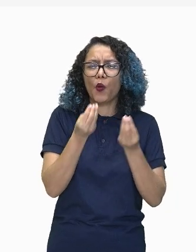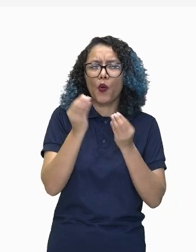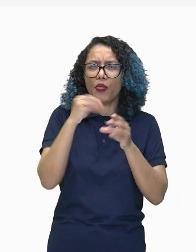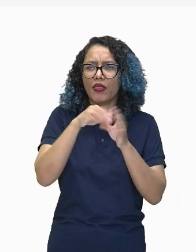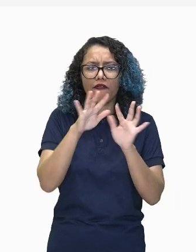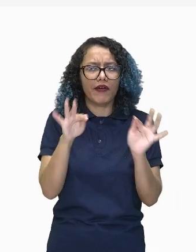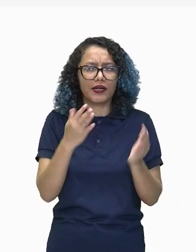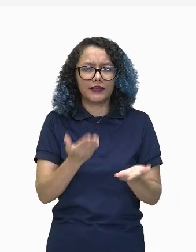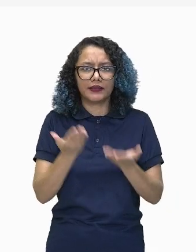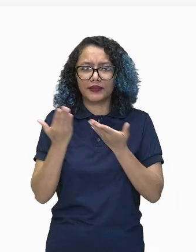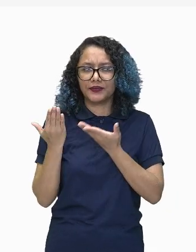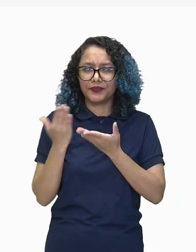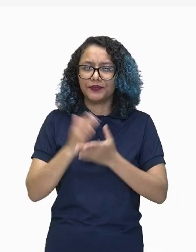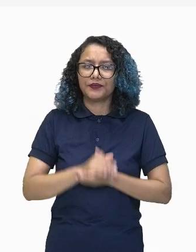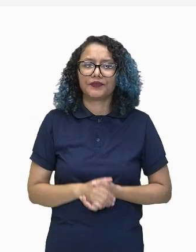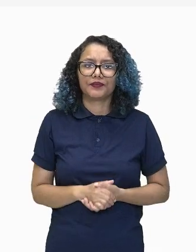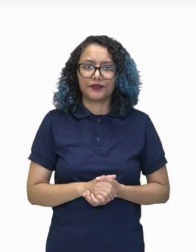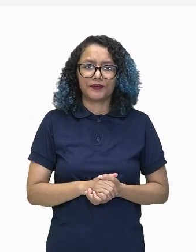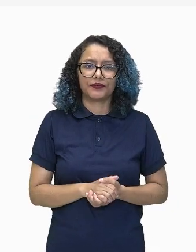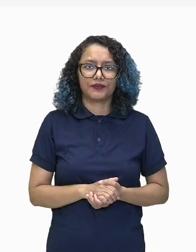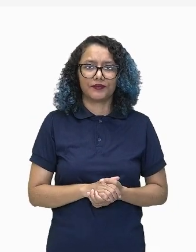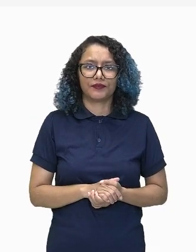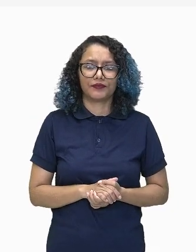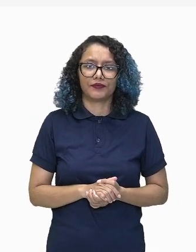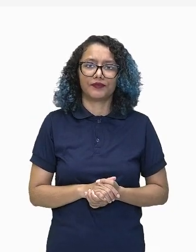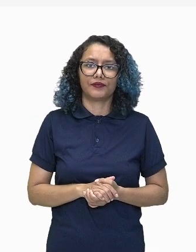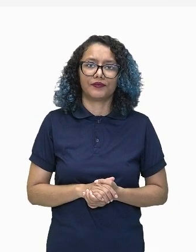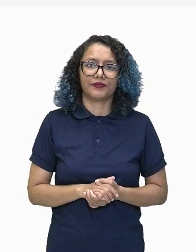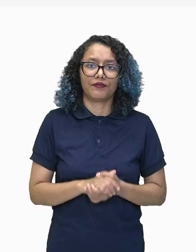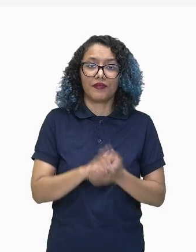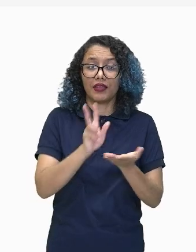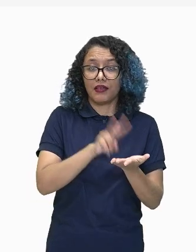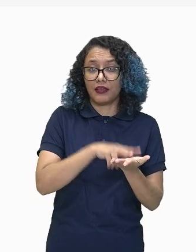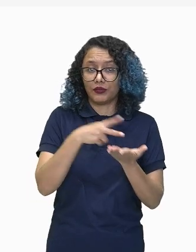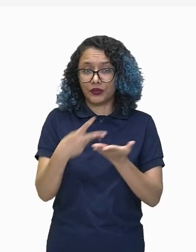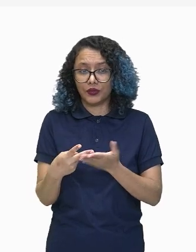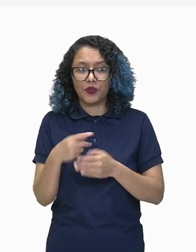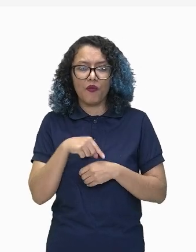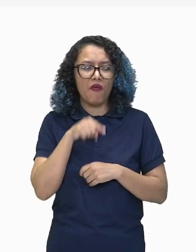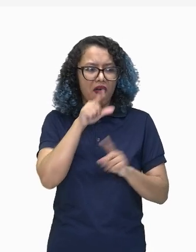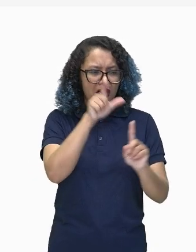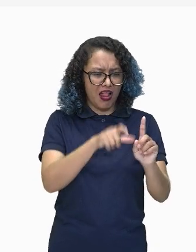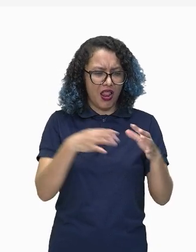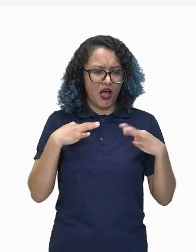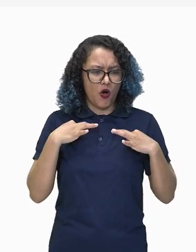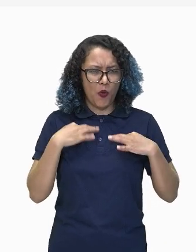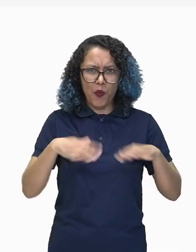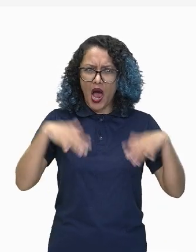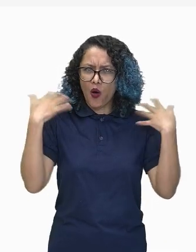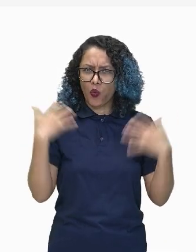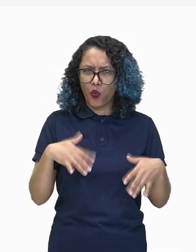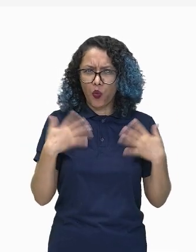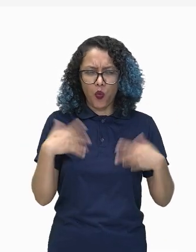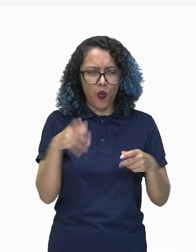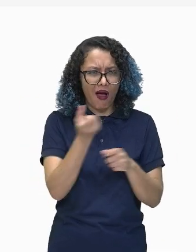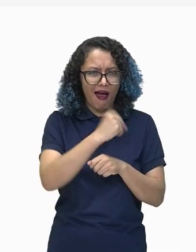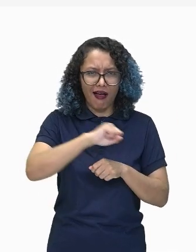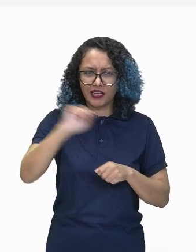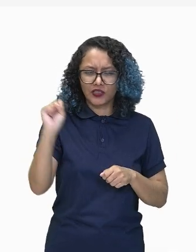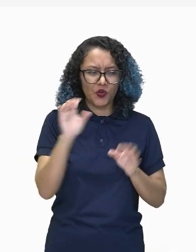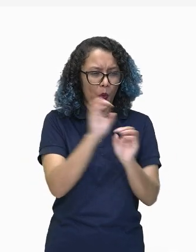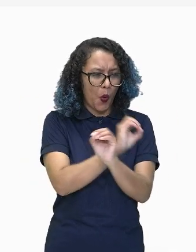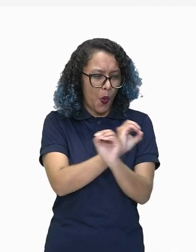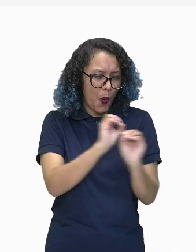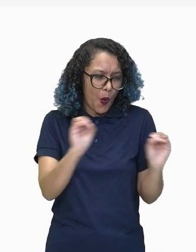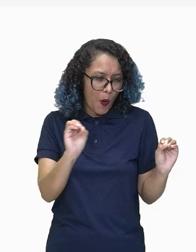exemplo. She slayed that outfit. Então, ela arrasou nesse look. Aí está o exemplo, né? Então, ele está ótimo nesse